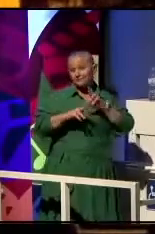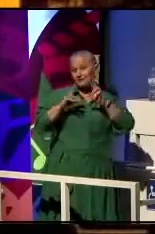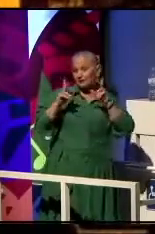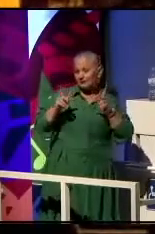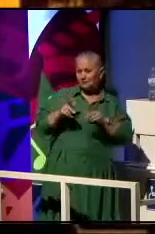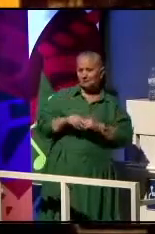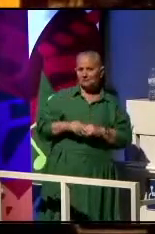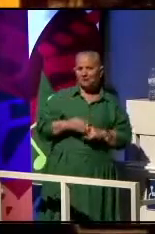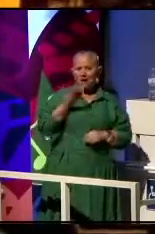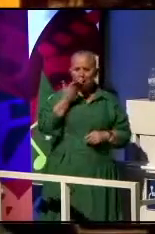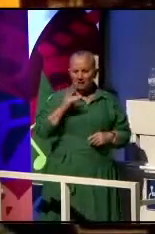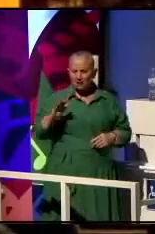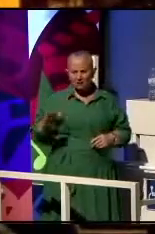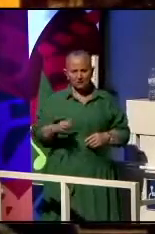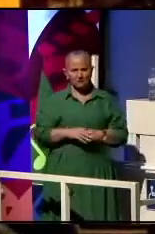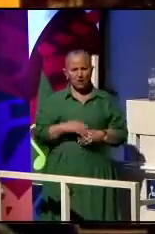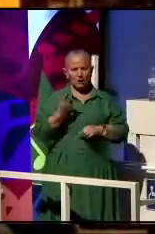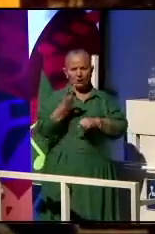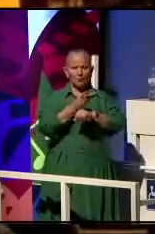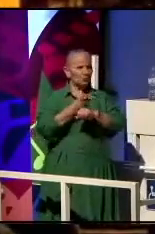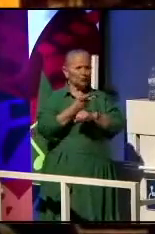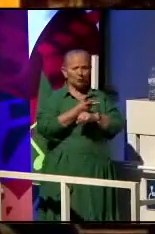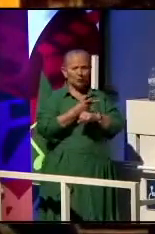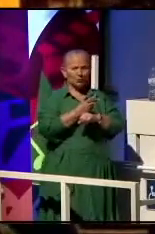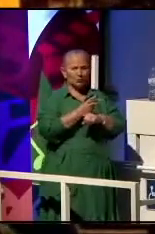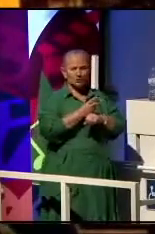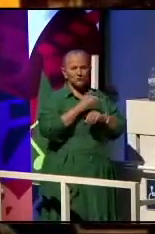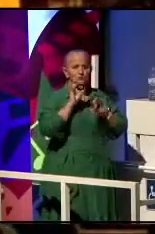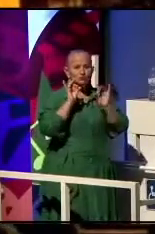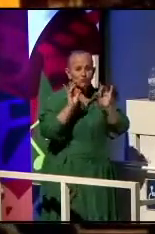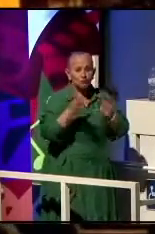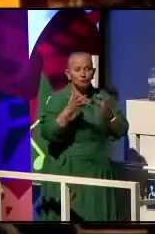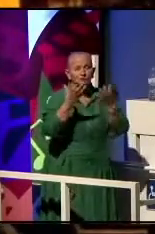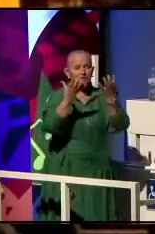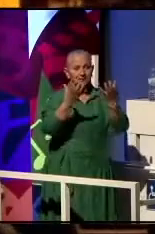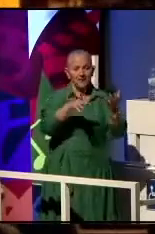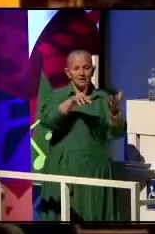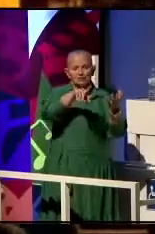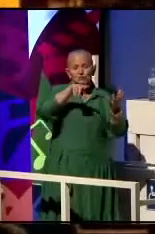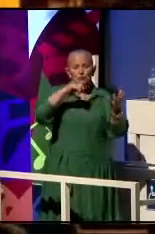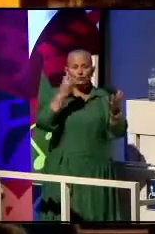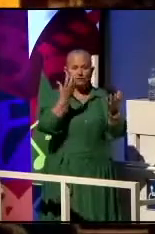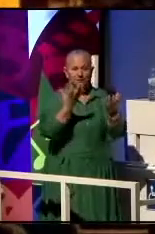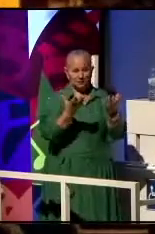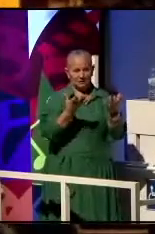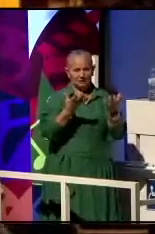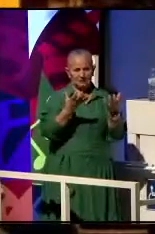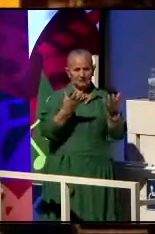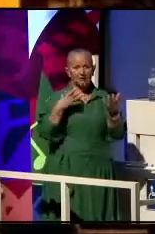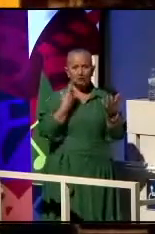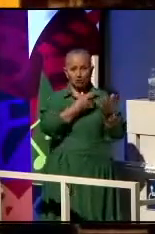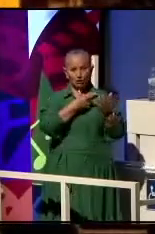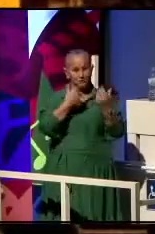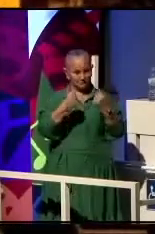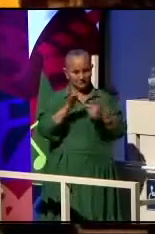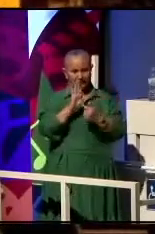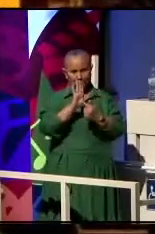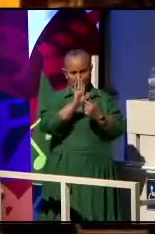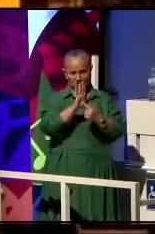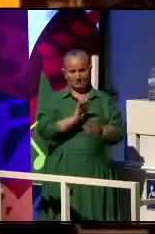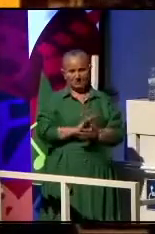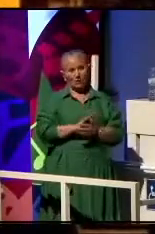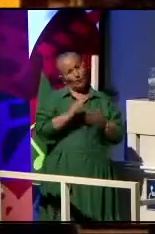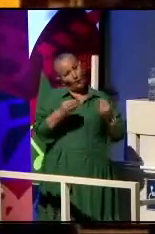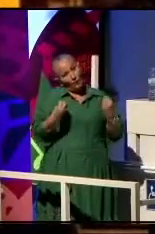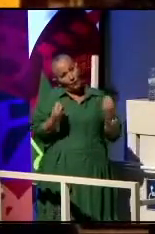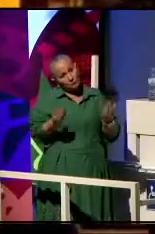menino vai lá no YouTube, ele coloca só o que ele quer, ele não tem um direcionamento. Então, cabe a nós, né, apresentá-los outros